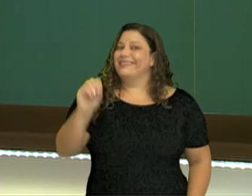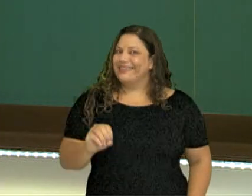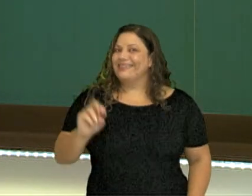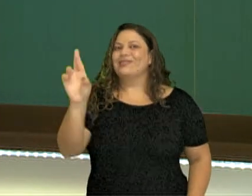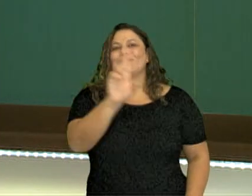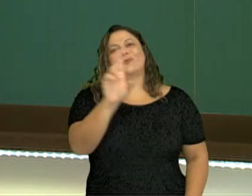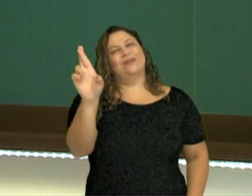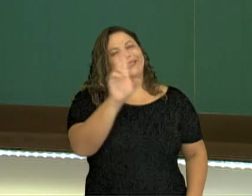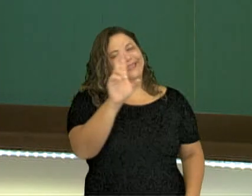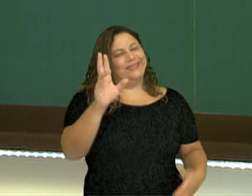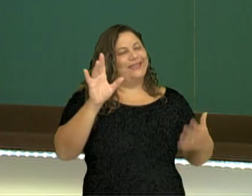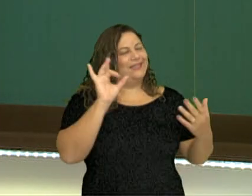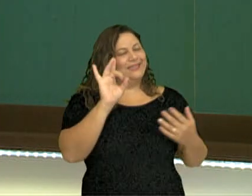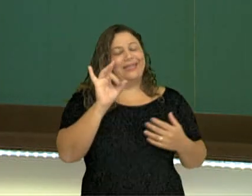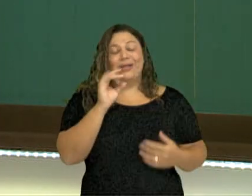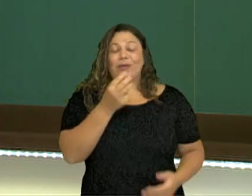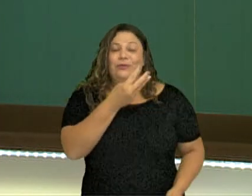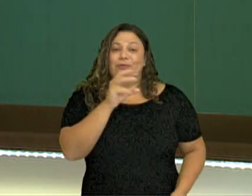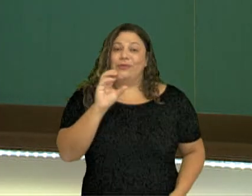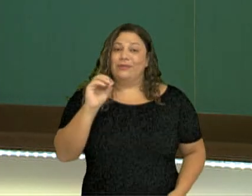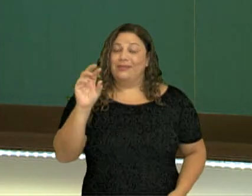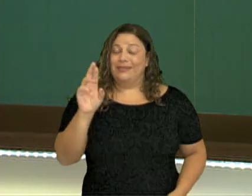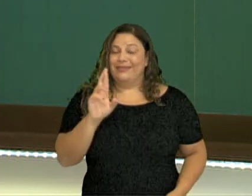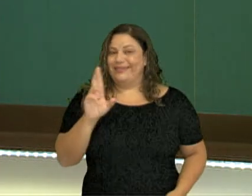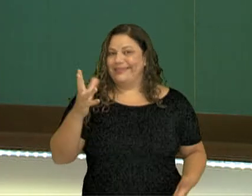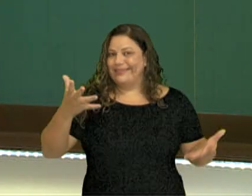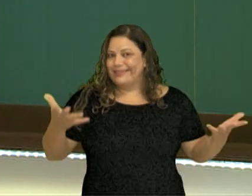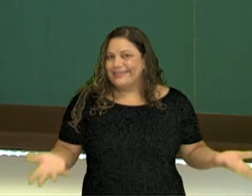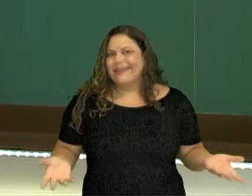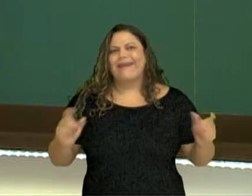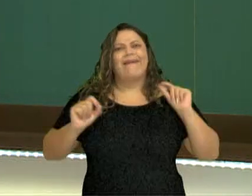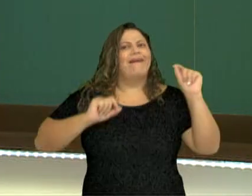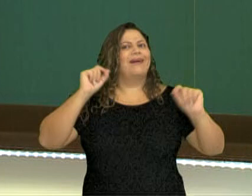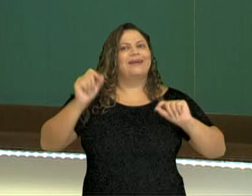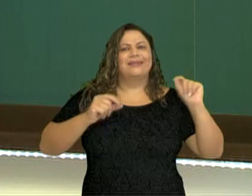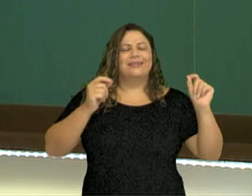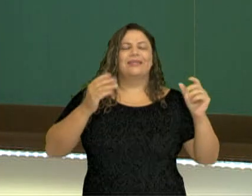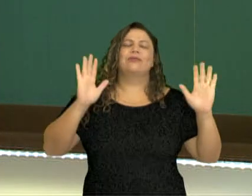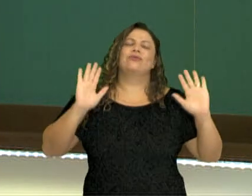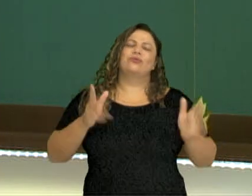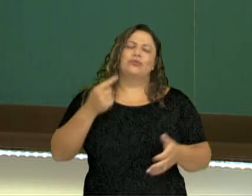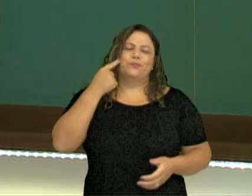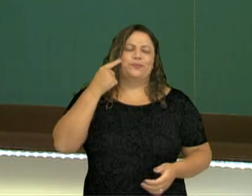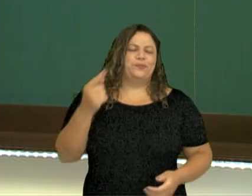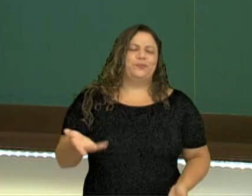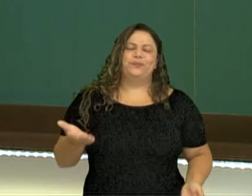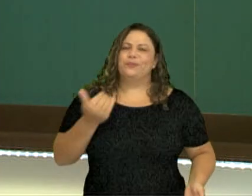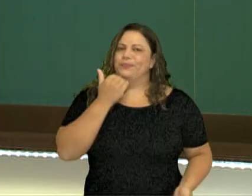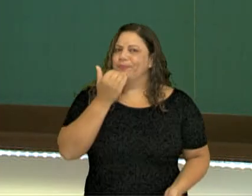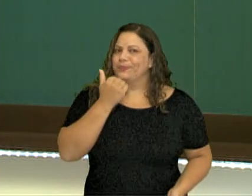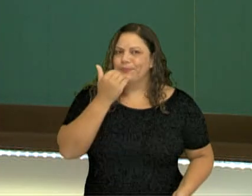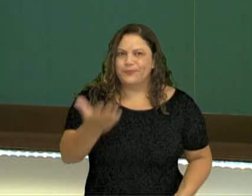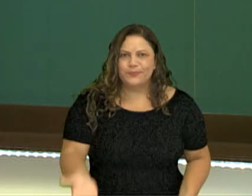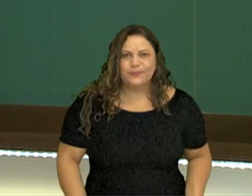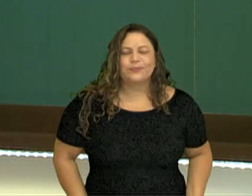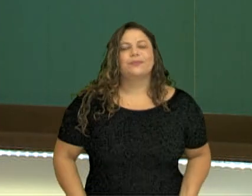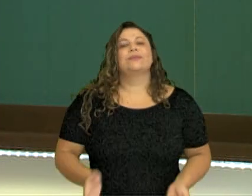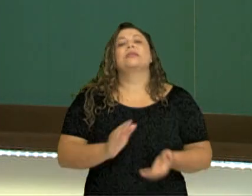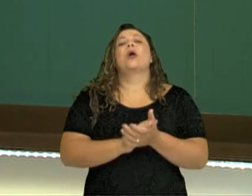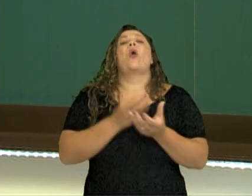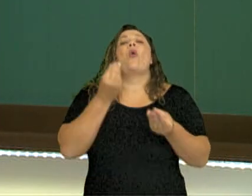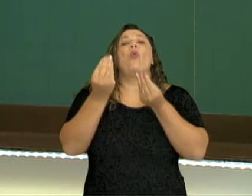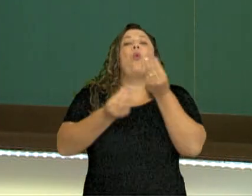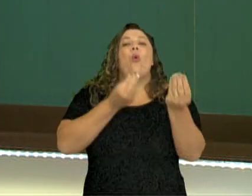R$350. Ela só ganha 300. Ou seja, ela já está endividada. Como que ela pode sair